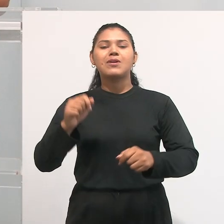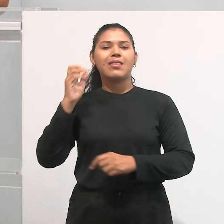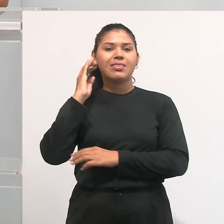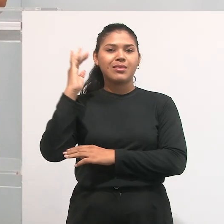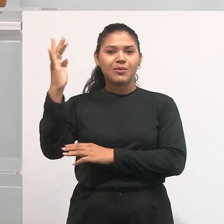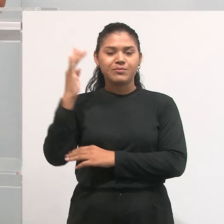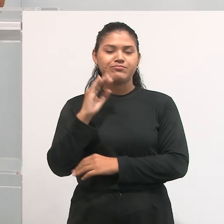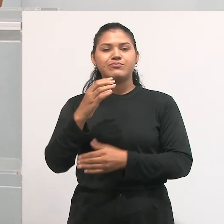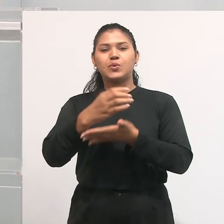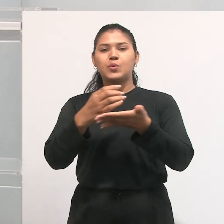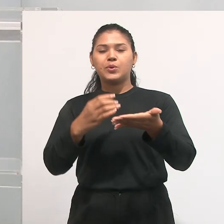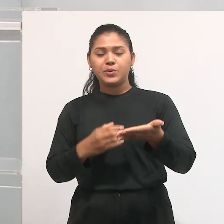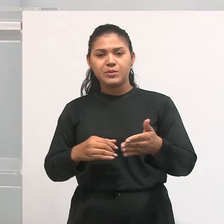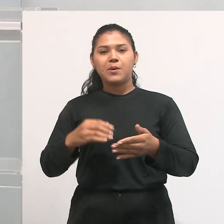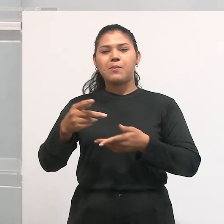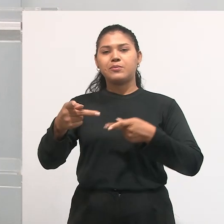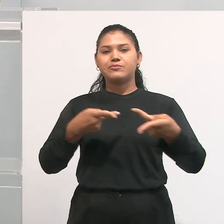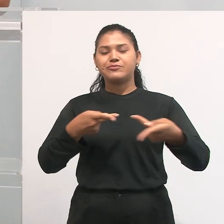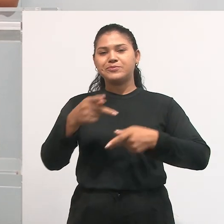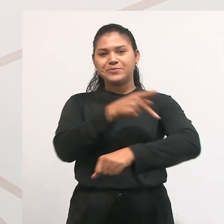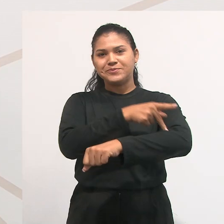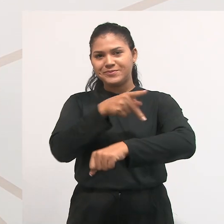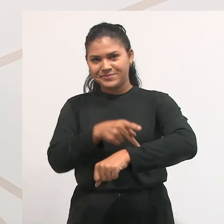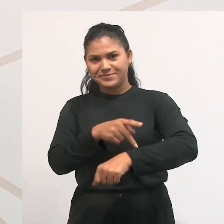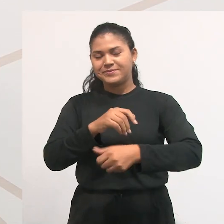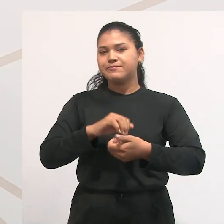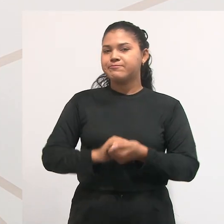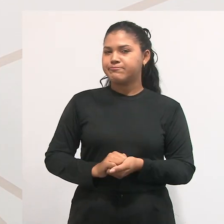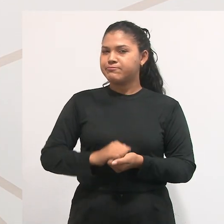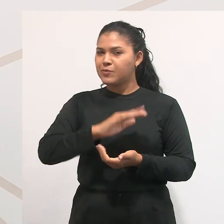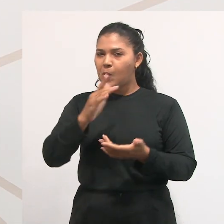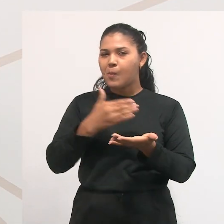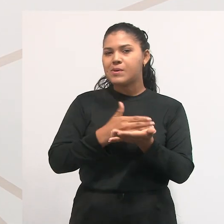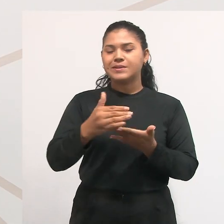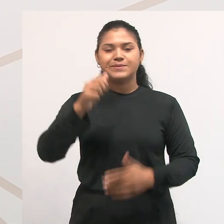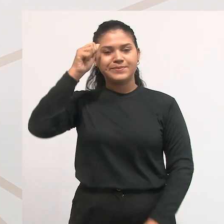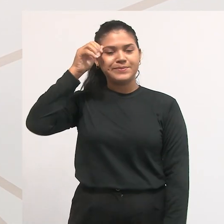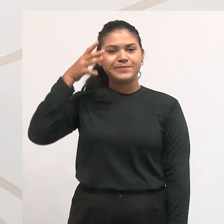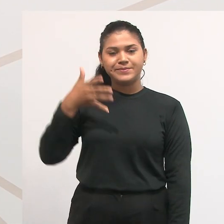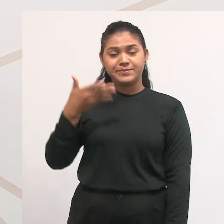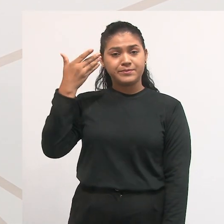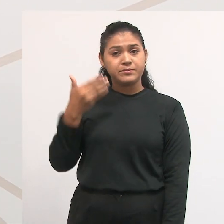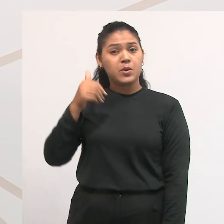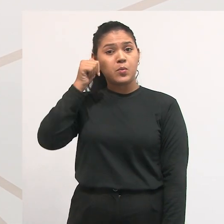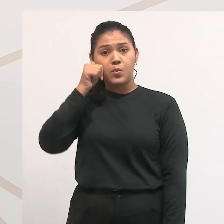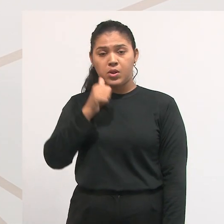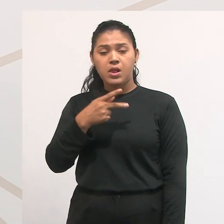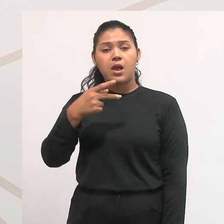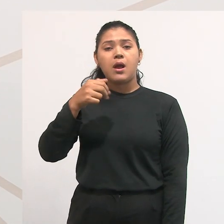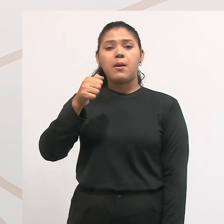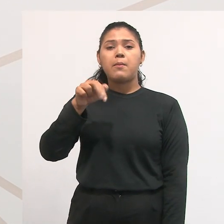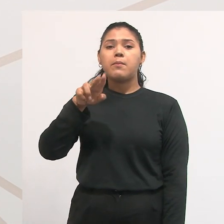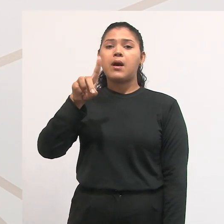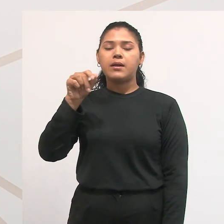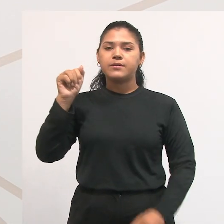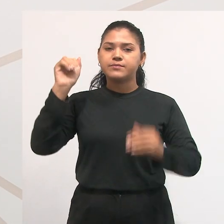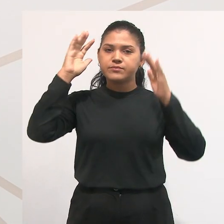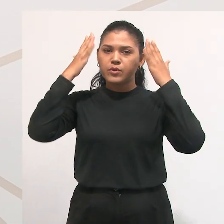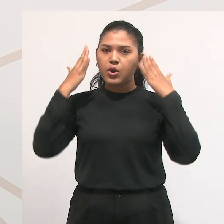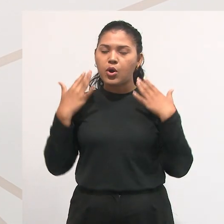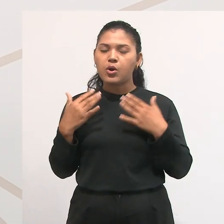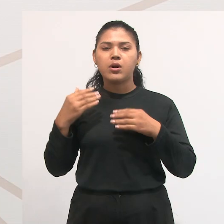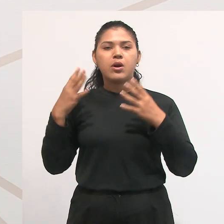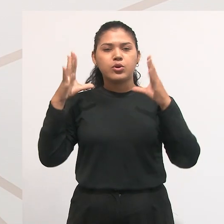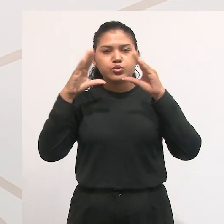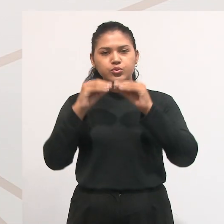do Currículo e Projeto Pedagógico. Iniciarei com a minha audiodescrição. Eu sou uma mulher parda, de cabelos pretos, tamanho